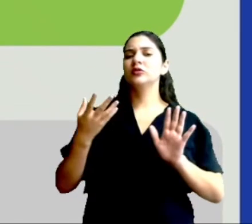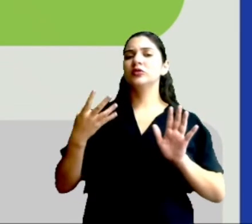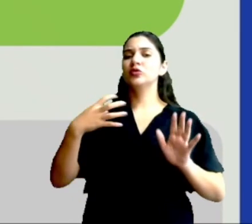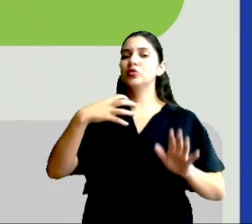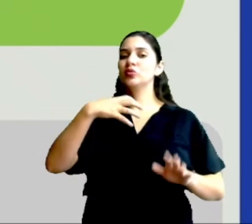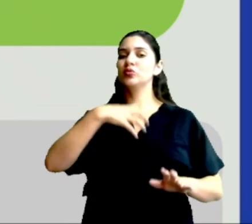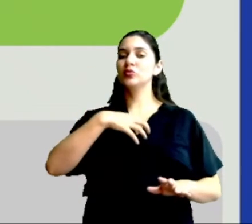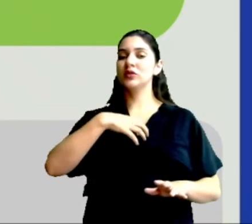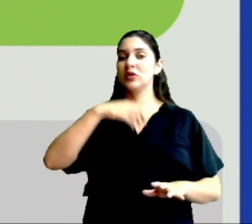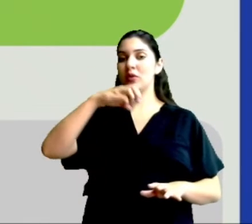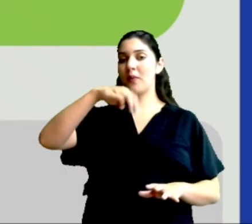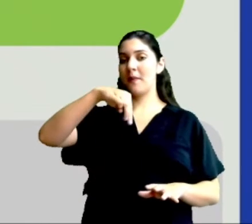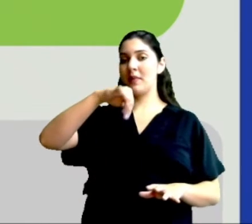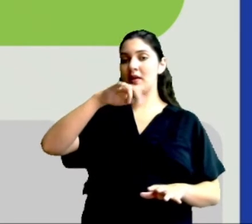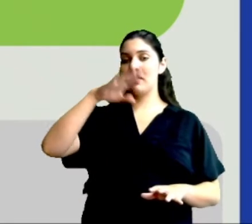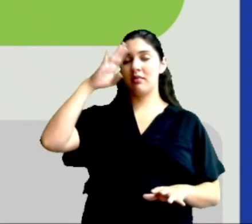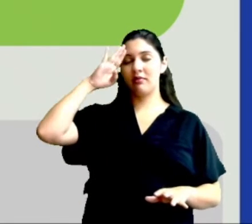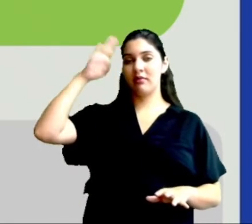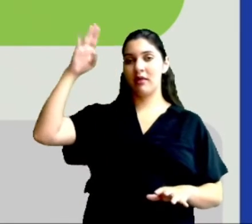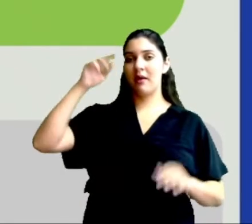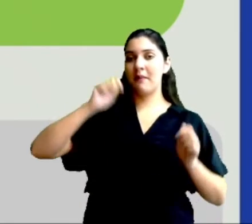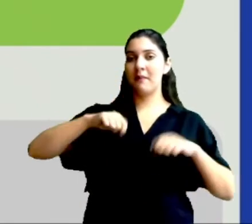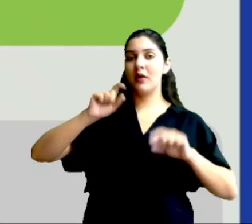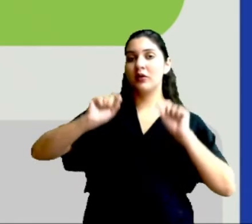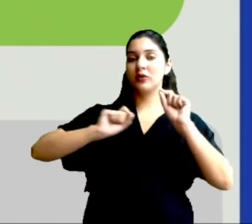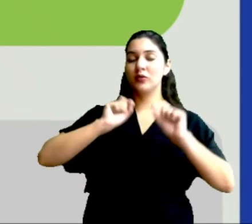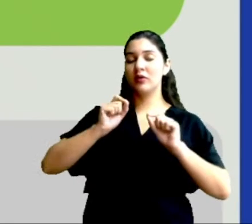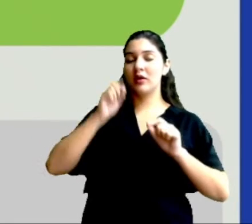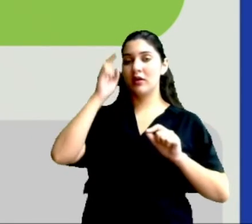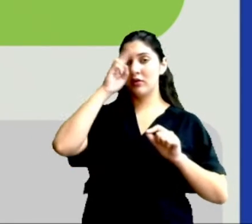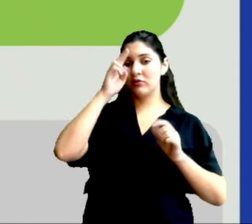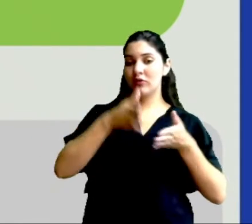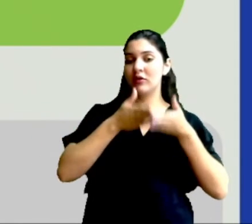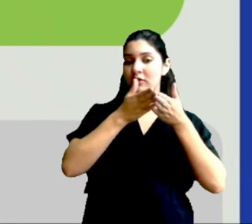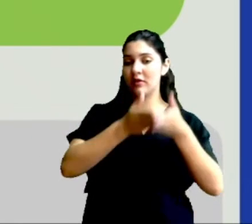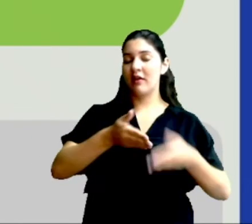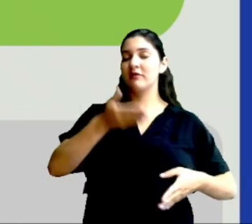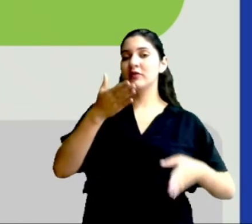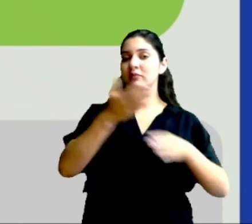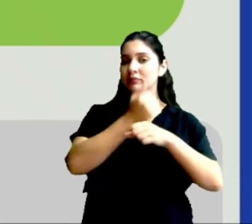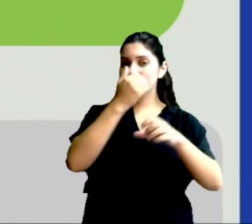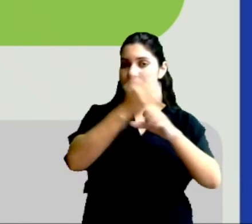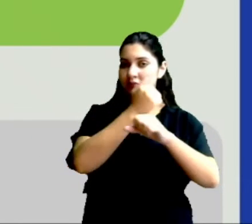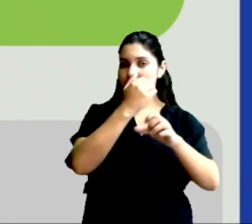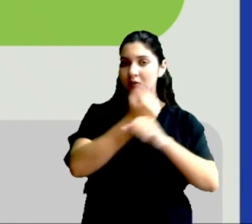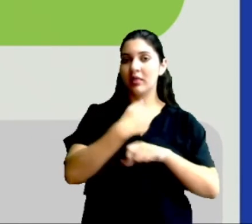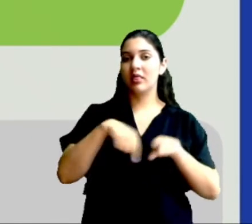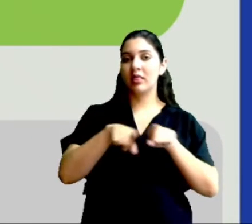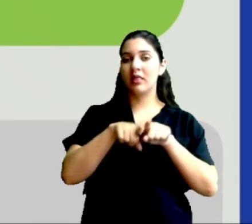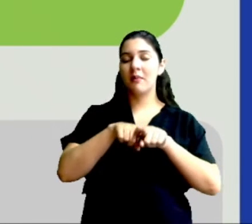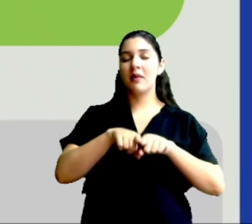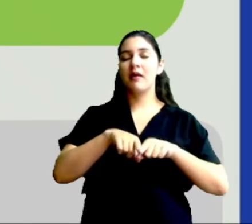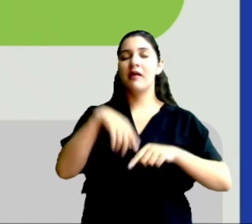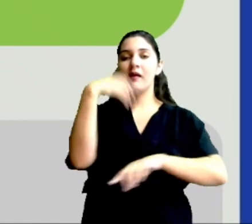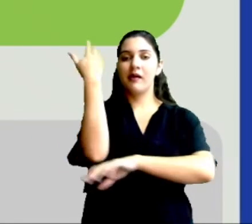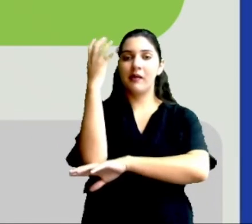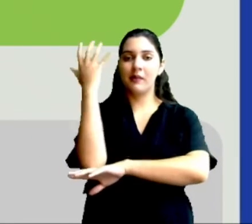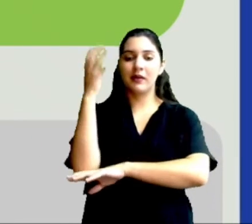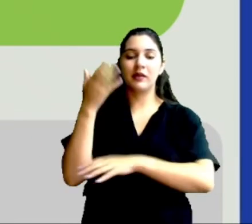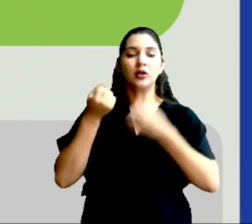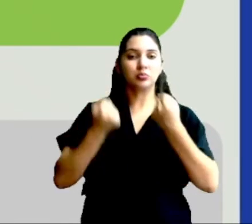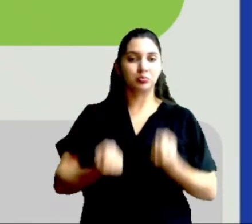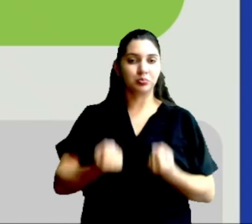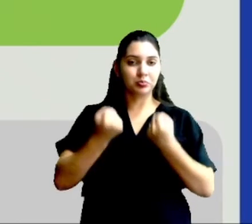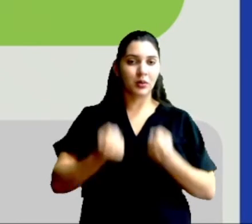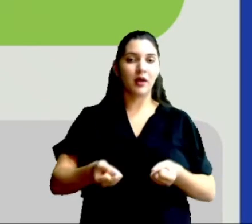aí militar. Pode ser também, ó, escora de navio em estaleiro, peça maciça de madeira que sustenta o peso